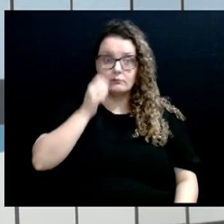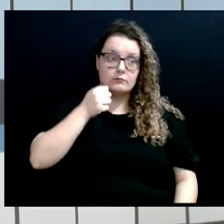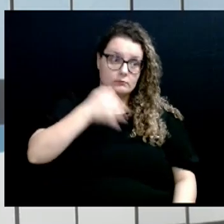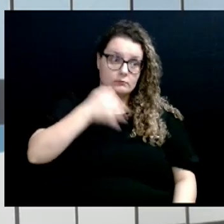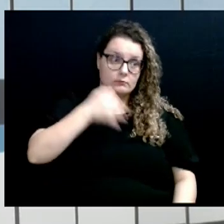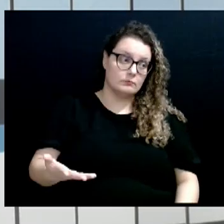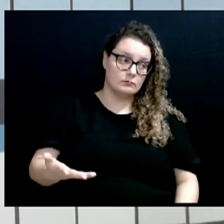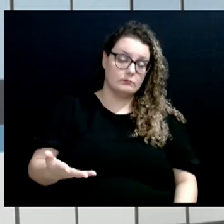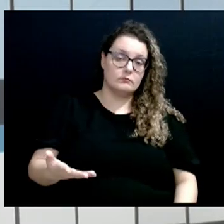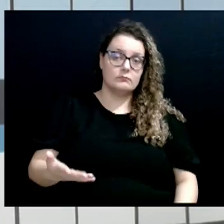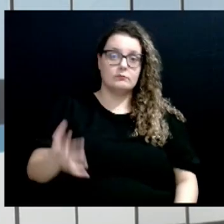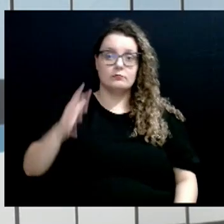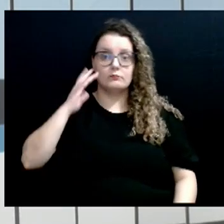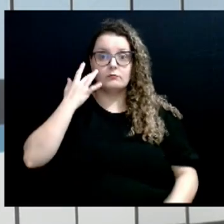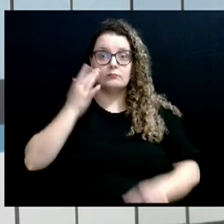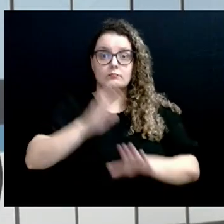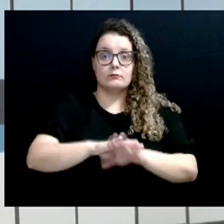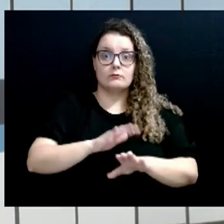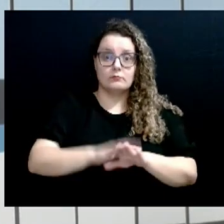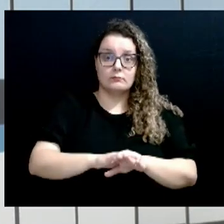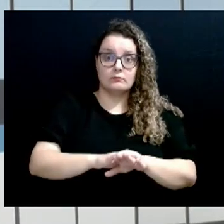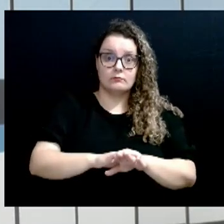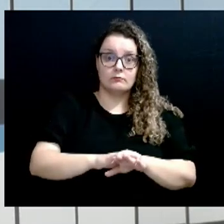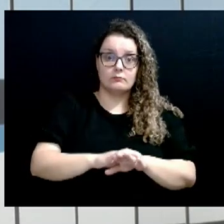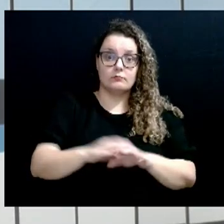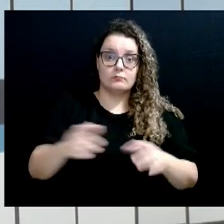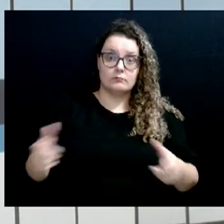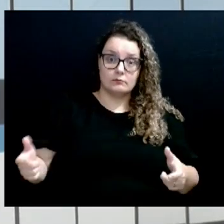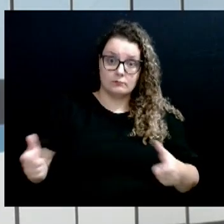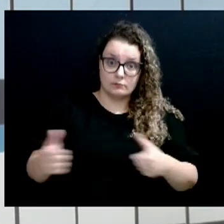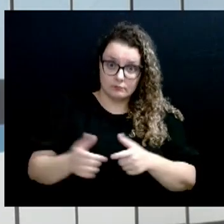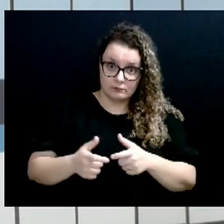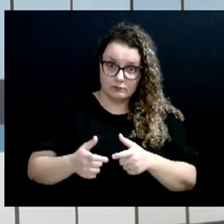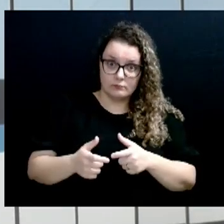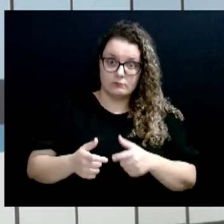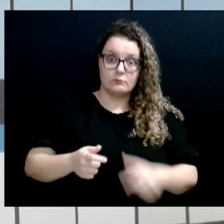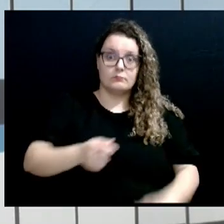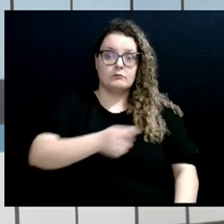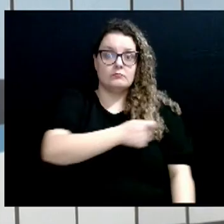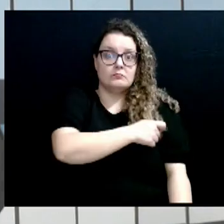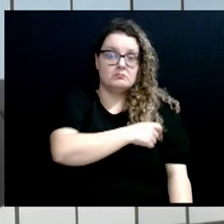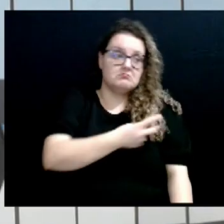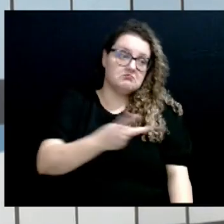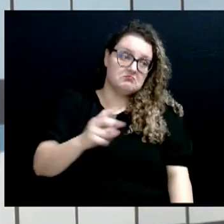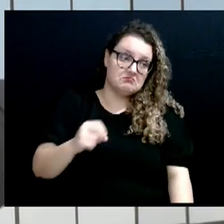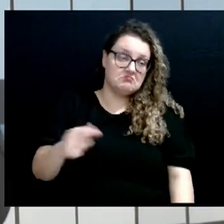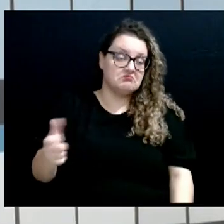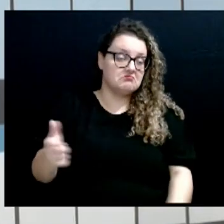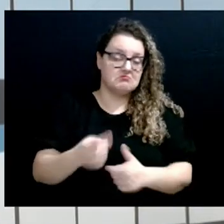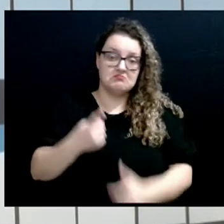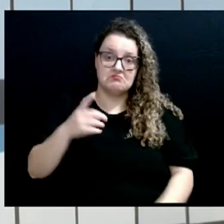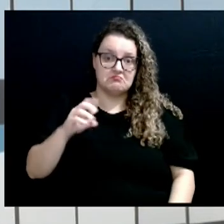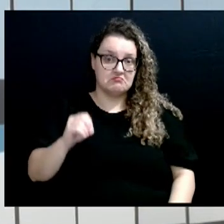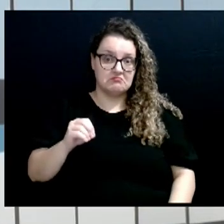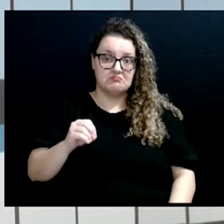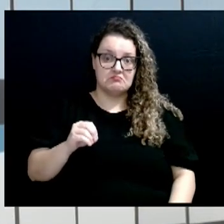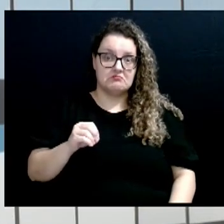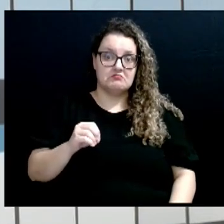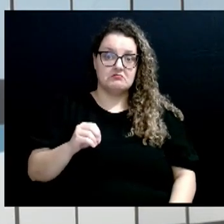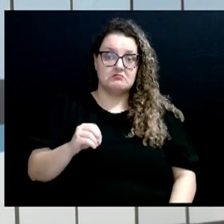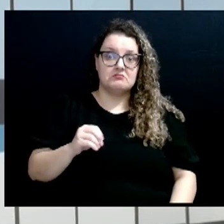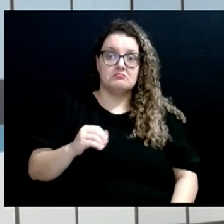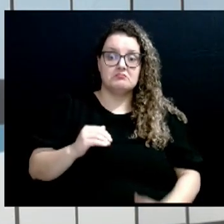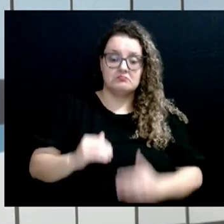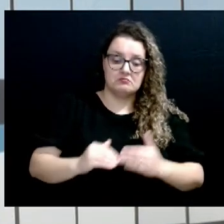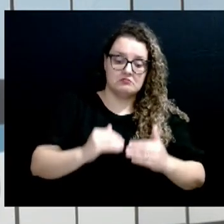medidas viáveis seria reduzir a quantidade mínima de aulas, de 20 para 10, fazer uma gradação, né, das pessoas que estão